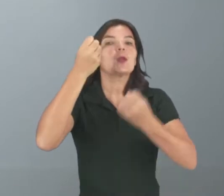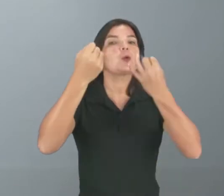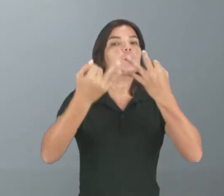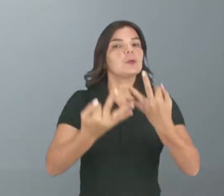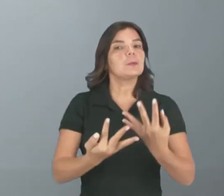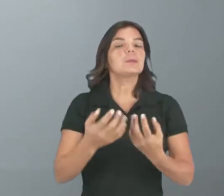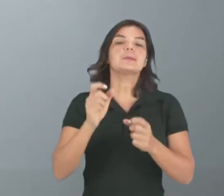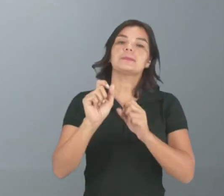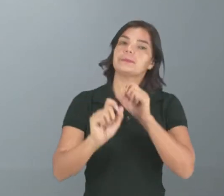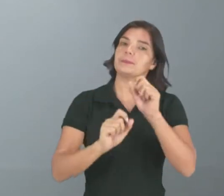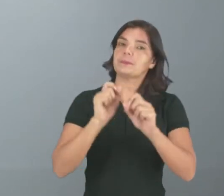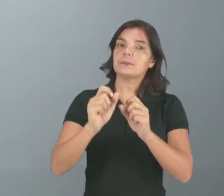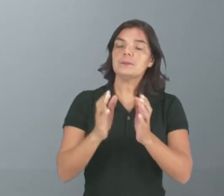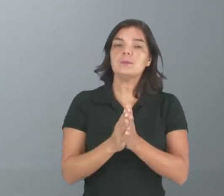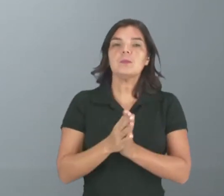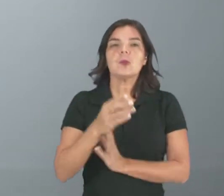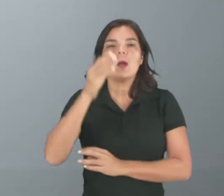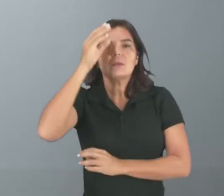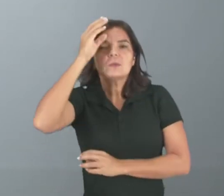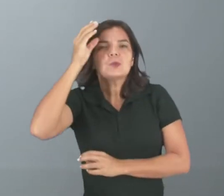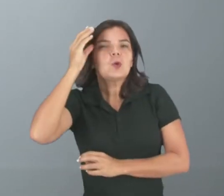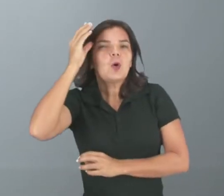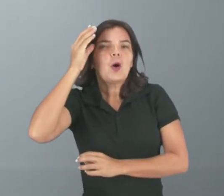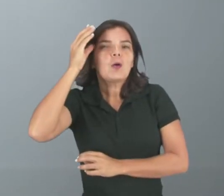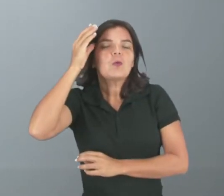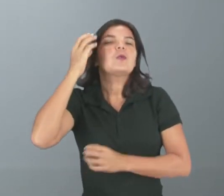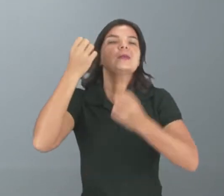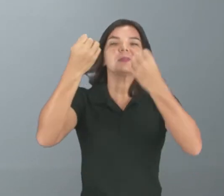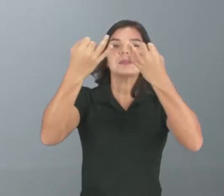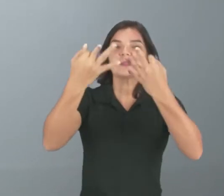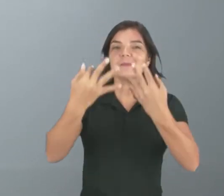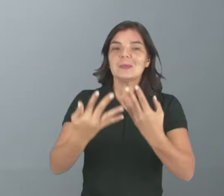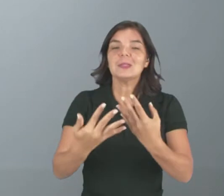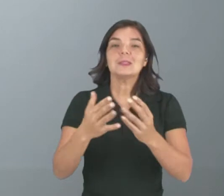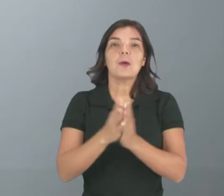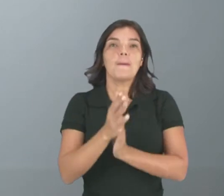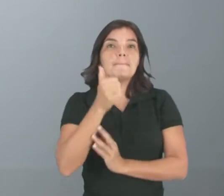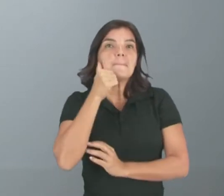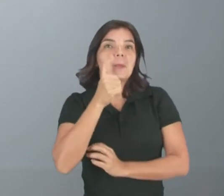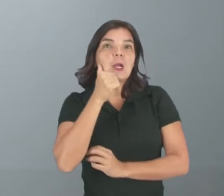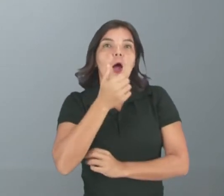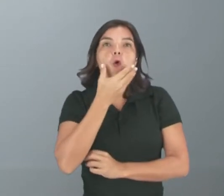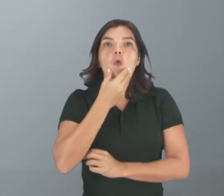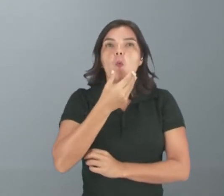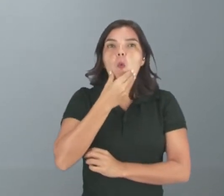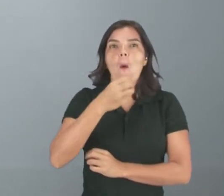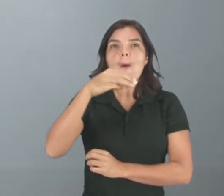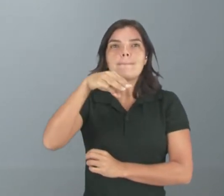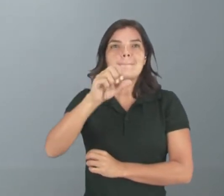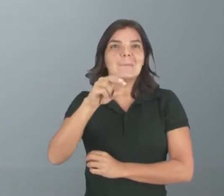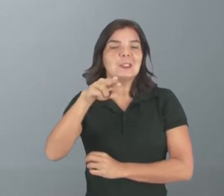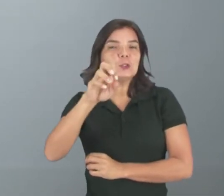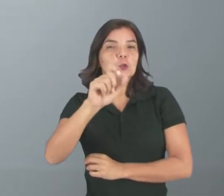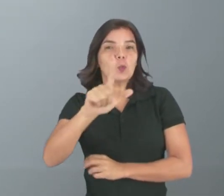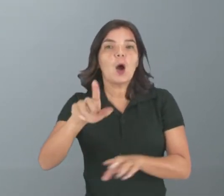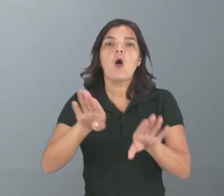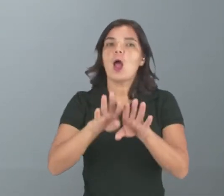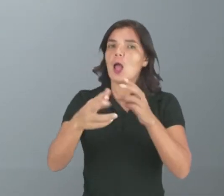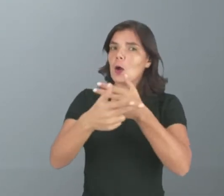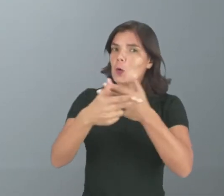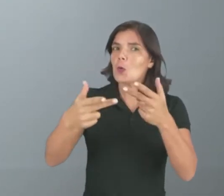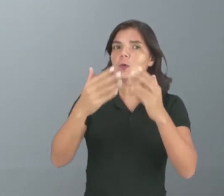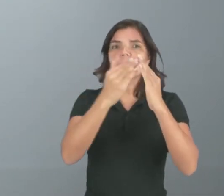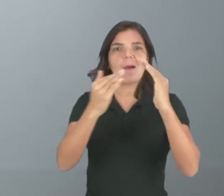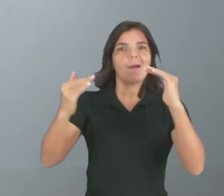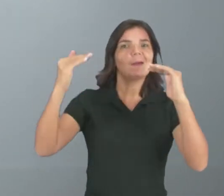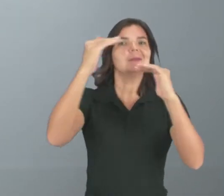traz à consciência esse conceito. Então, para Immanuel Kant, a divindade era um número, era algo que estava além